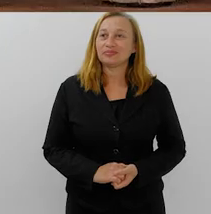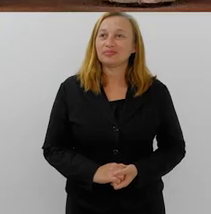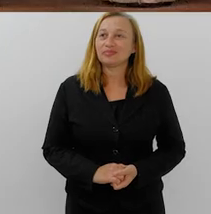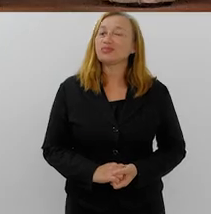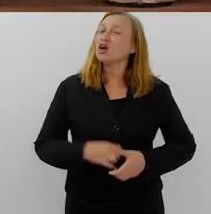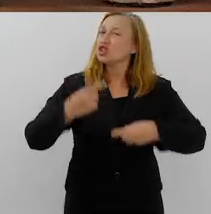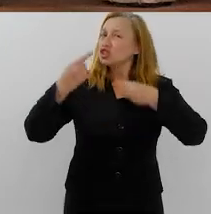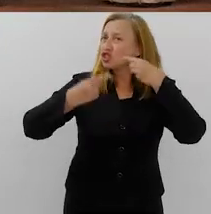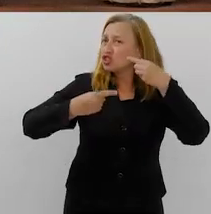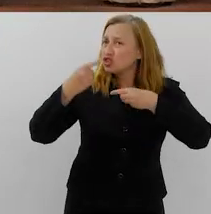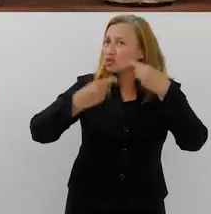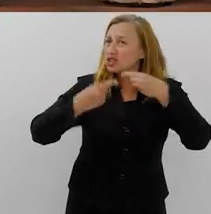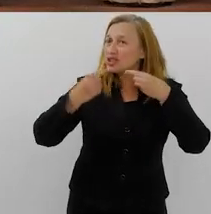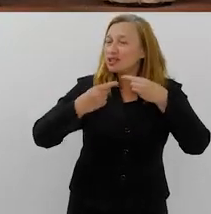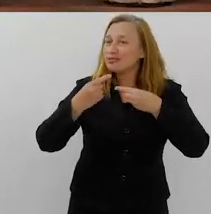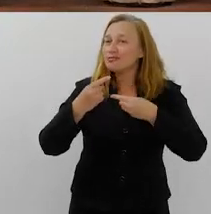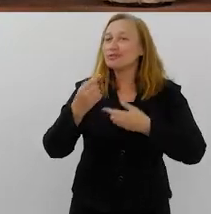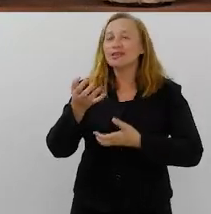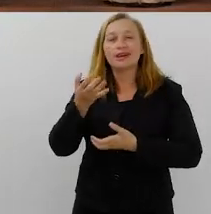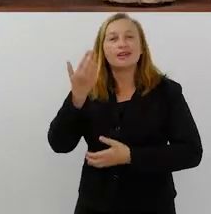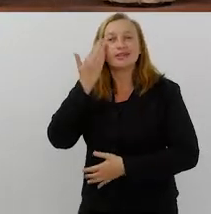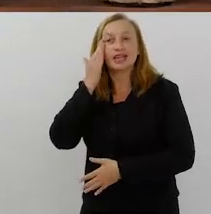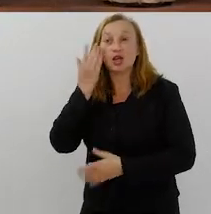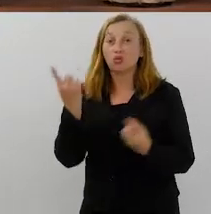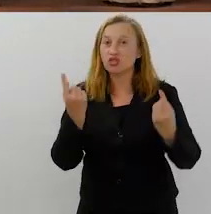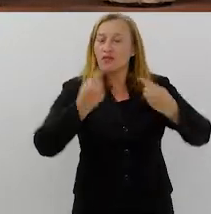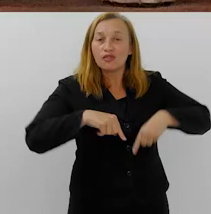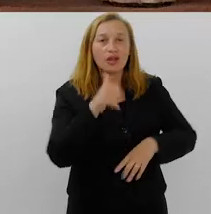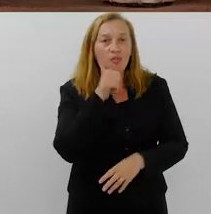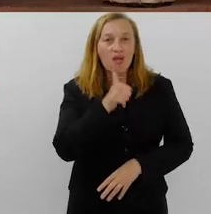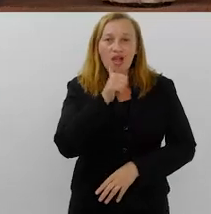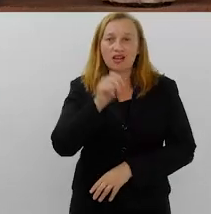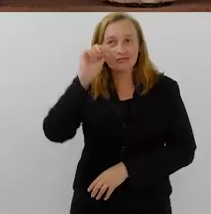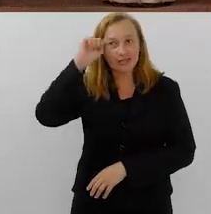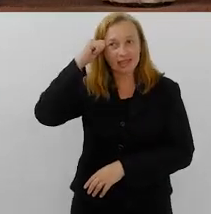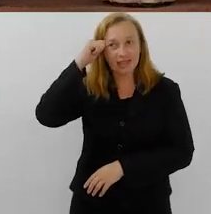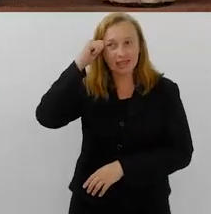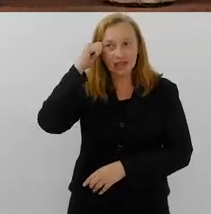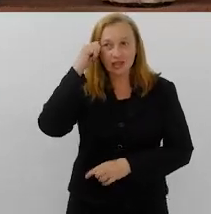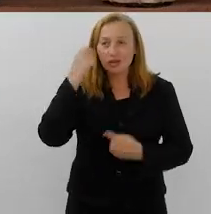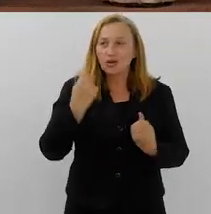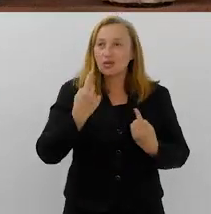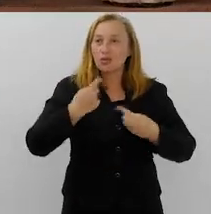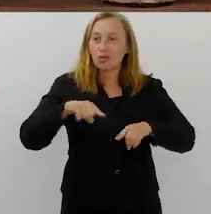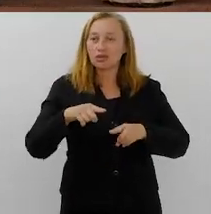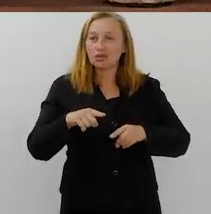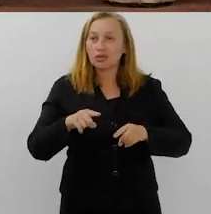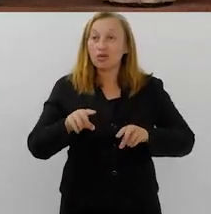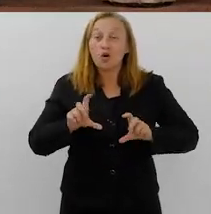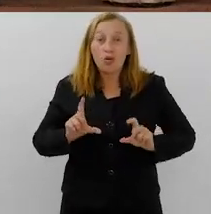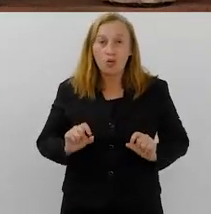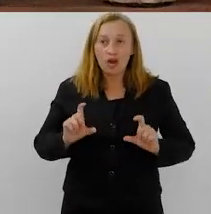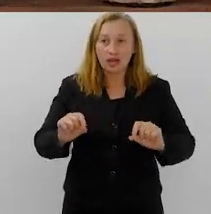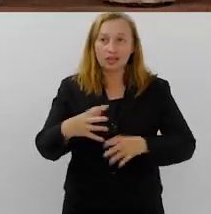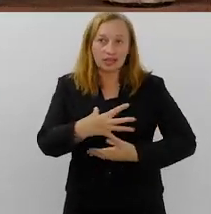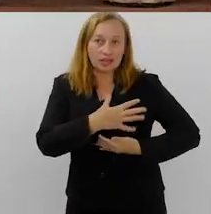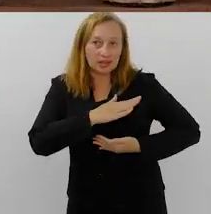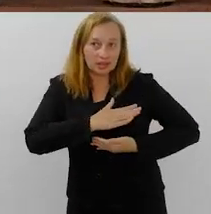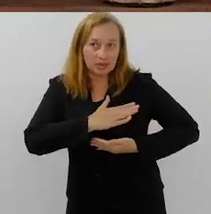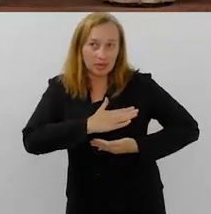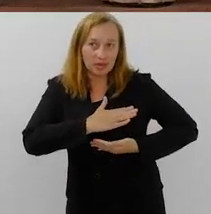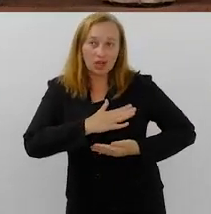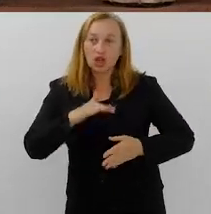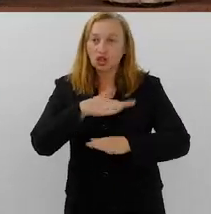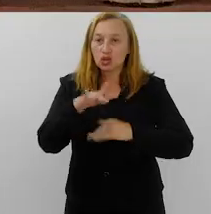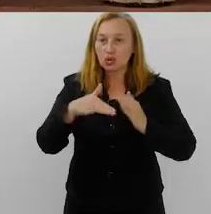hoje discutindo e tentando entender os desafios das mulheres negras no combate ao câncer de mama por toda